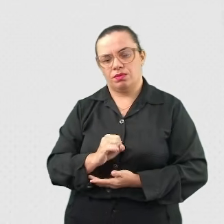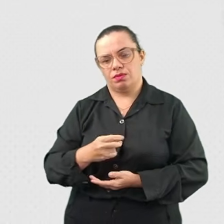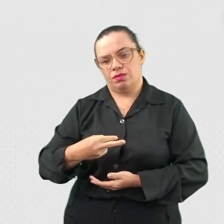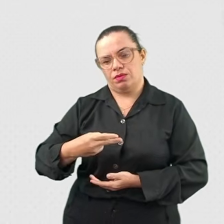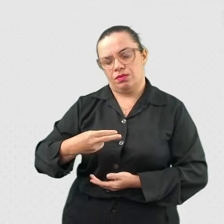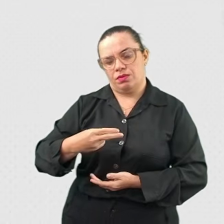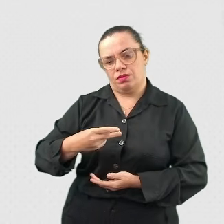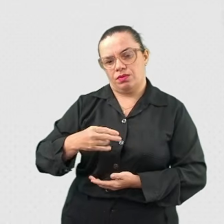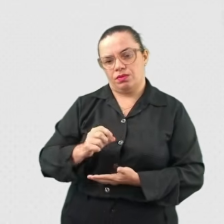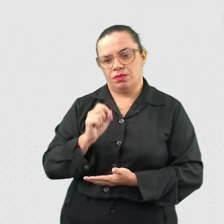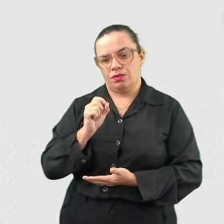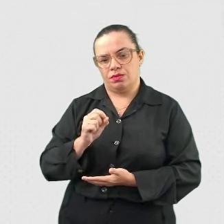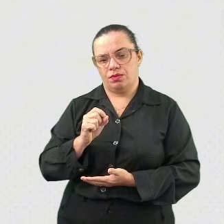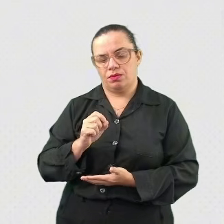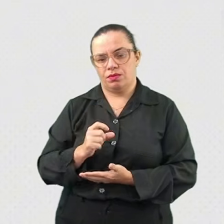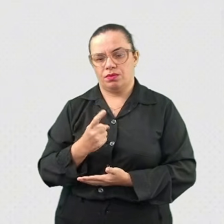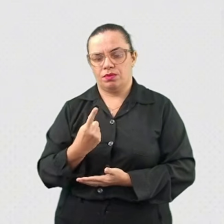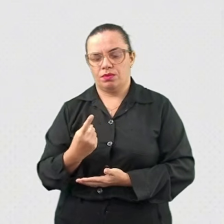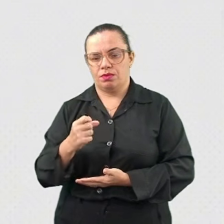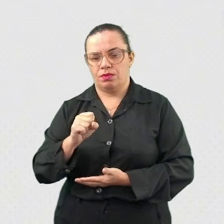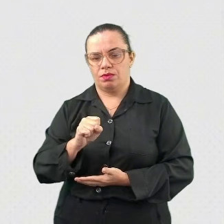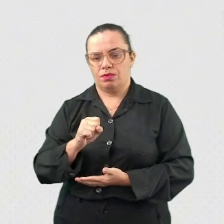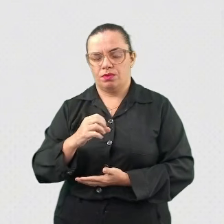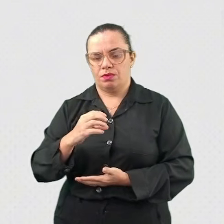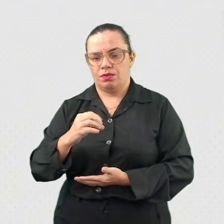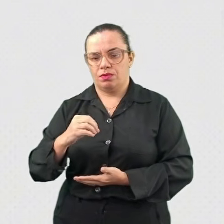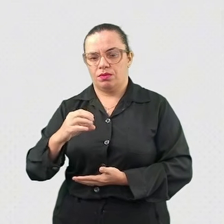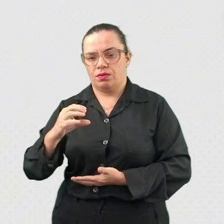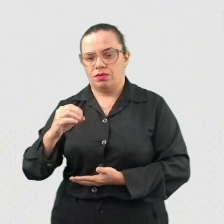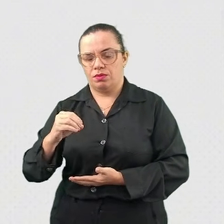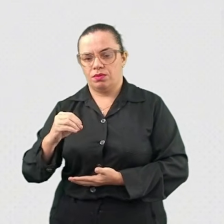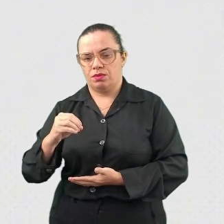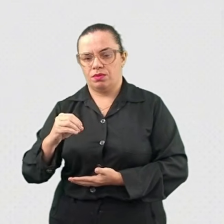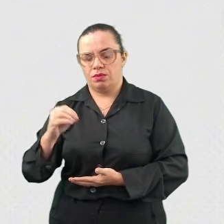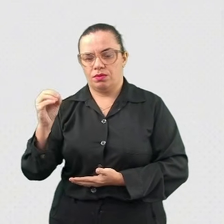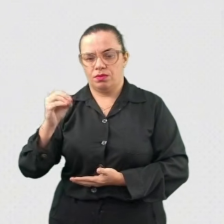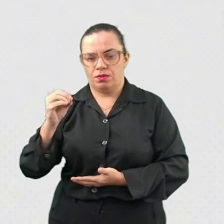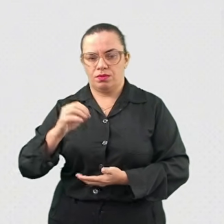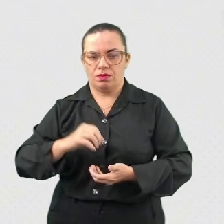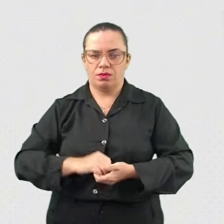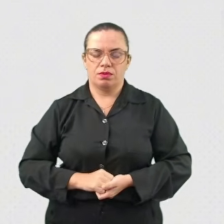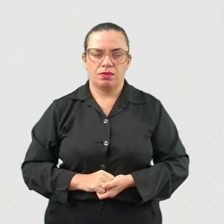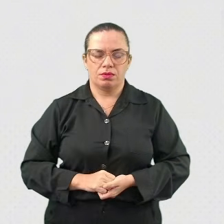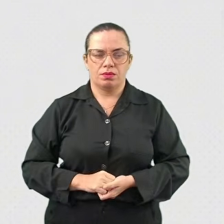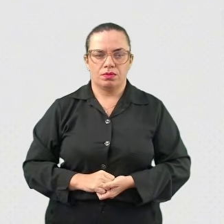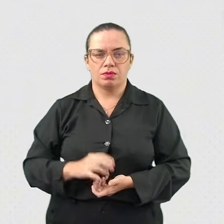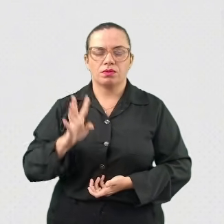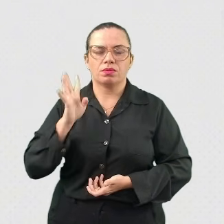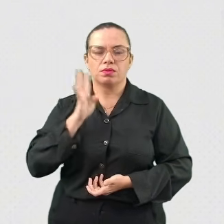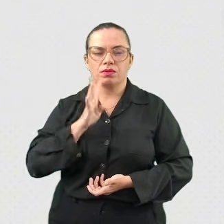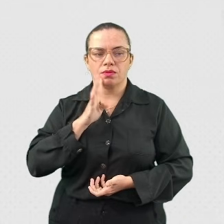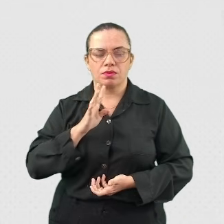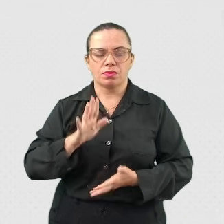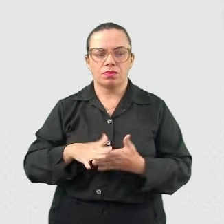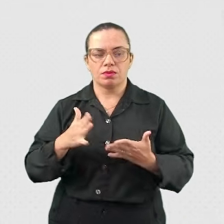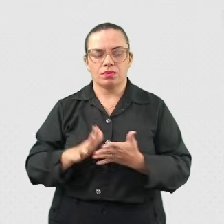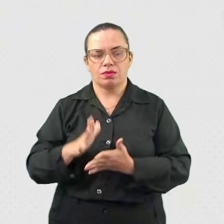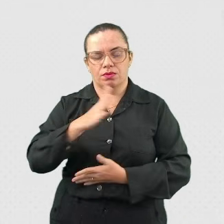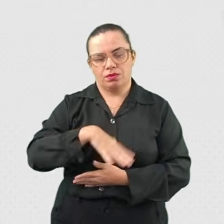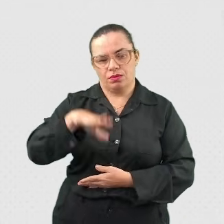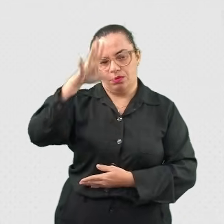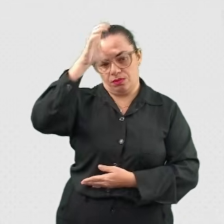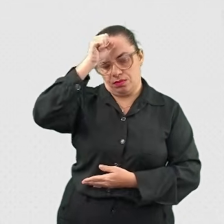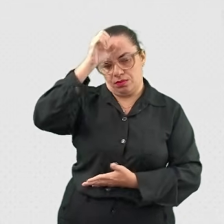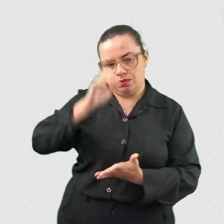dos ângulos internos vai ser igual a 1.800 graus, beleza? Então, trabalhamos aí a fórmula que